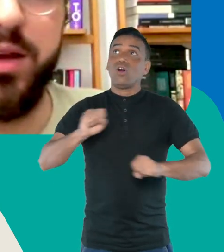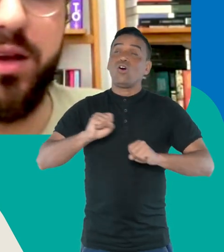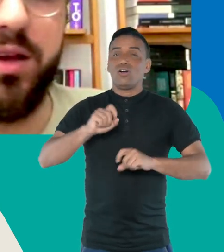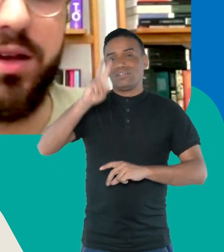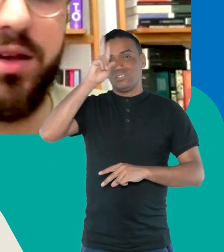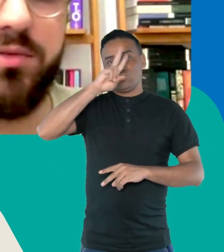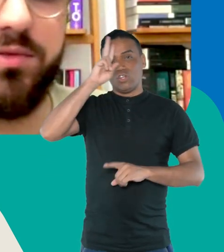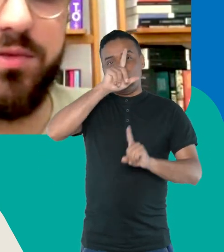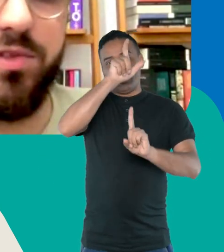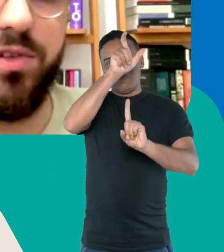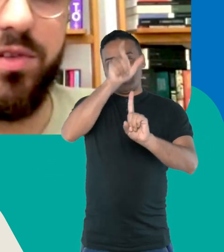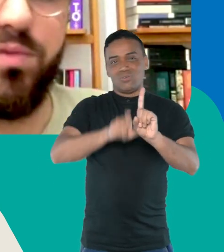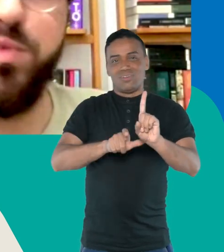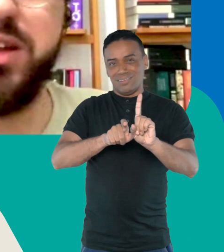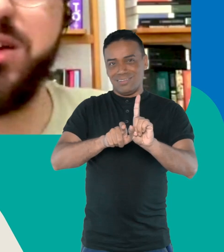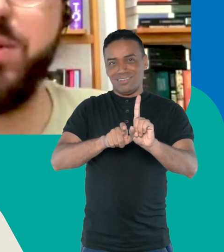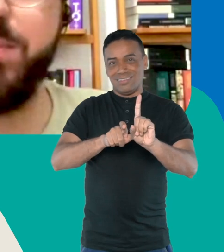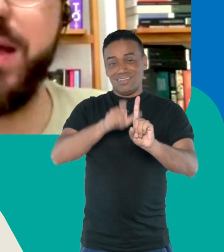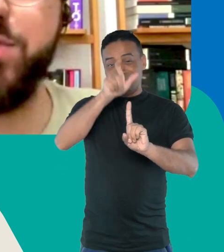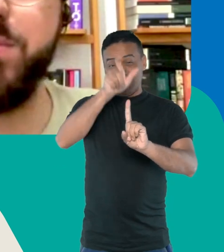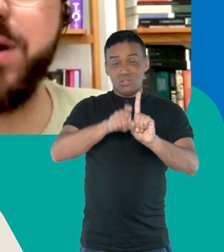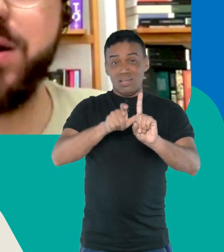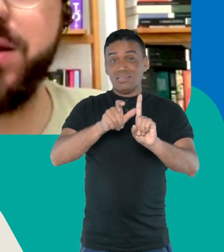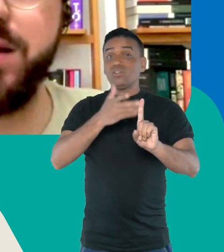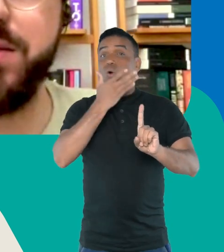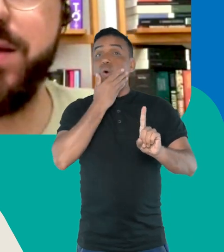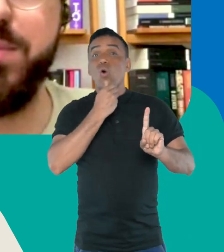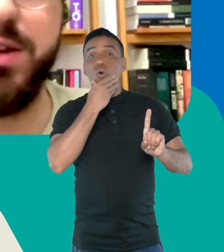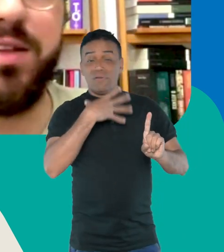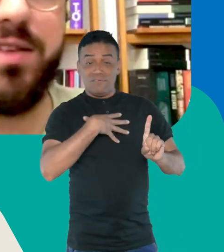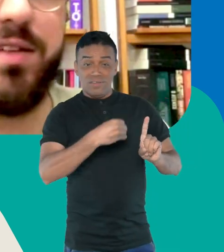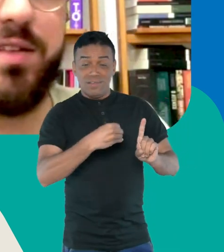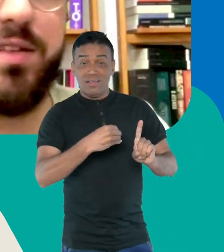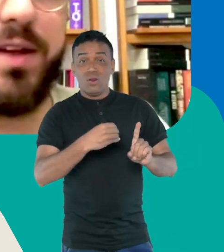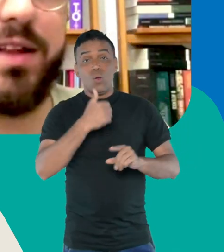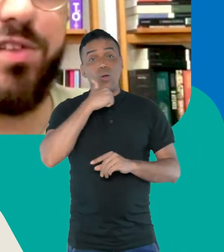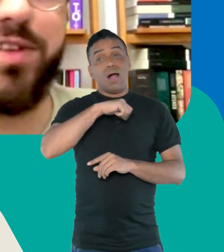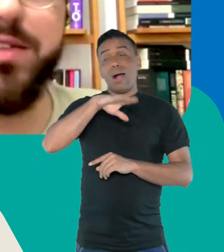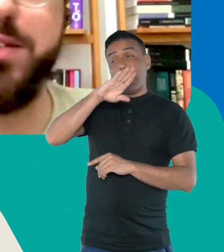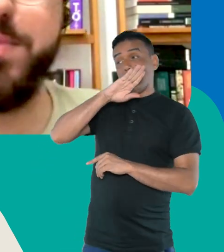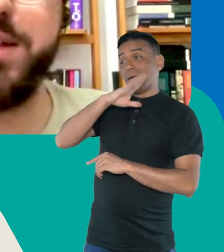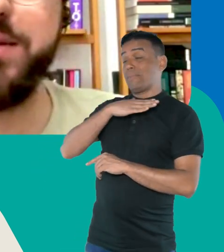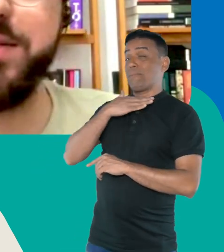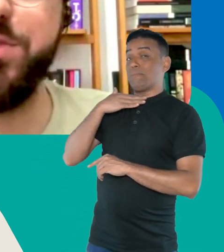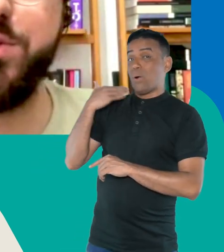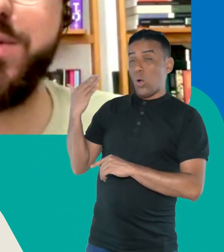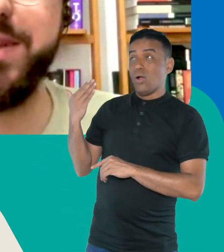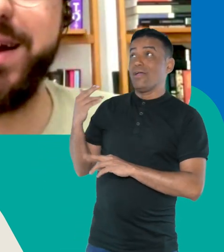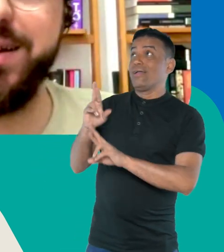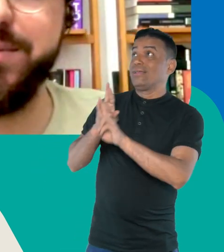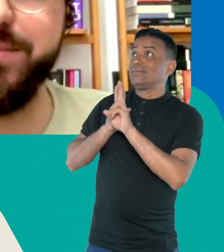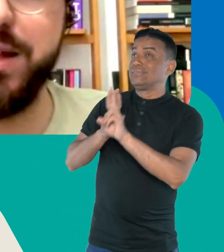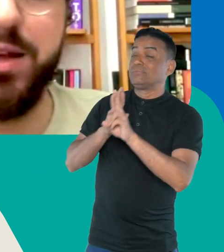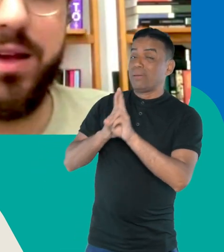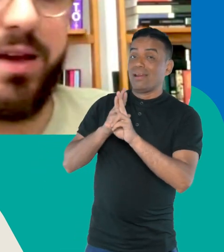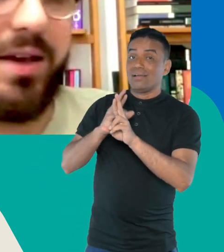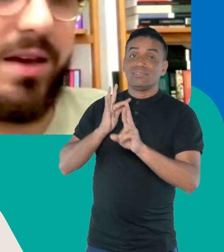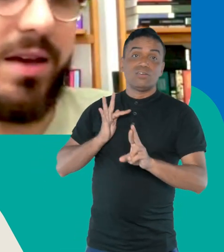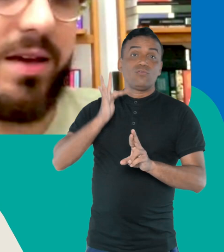história de um filho que perde a mãe e está sempre nessa expectativa, nessa esperança de